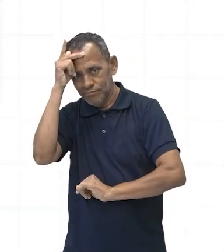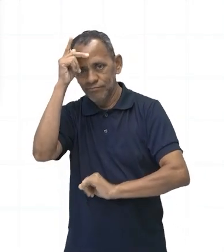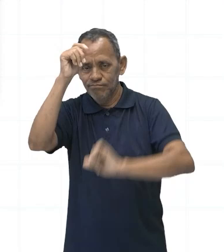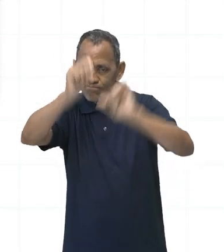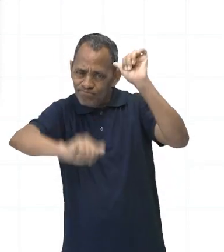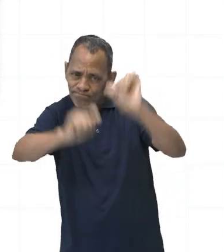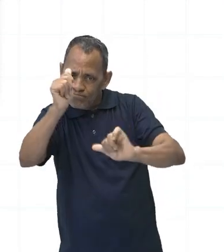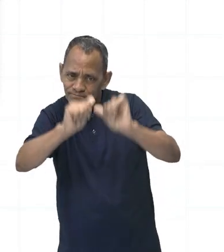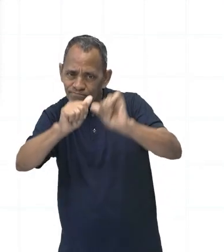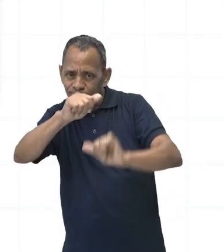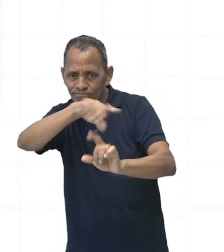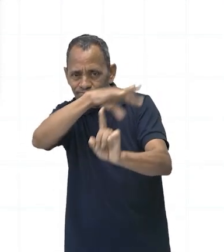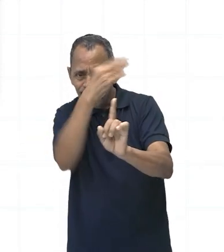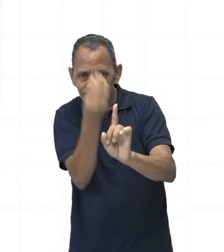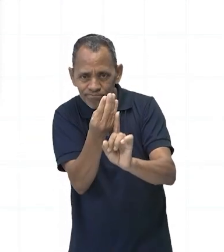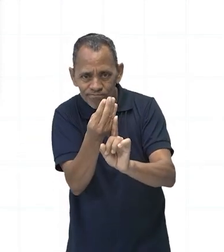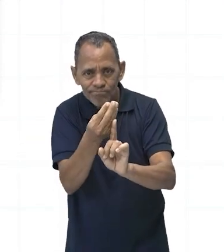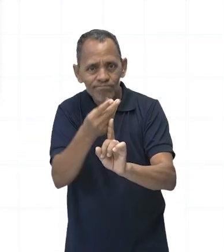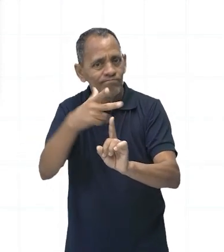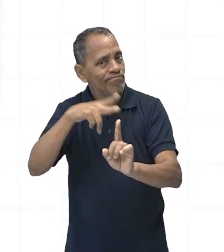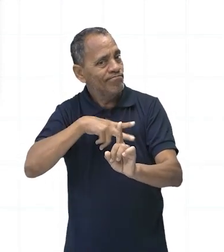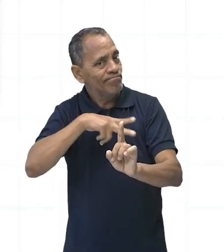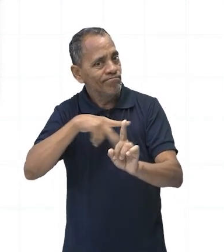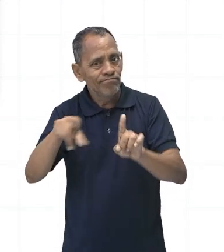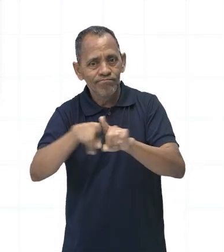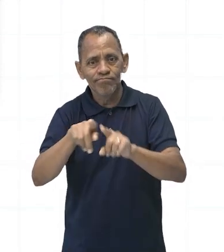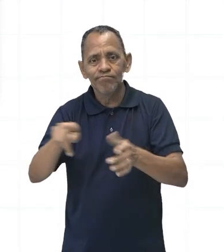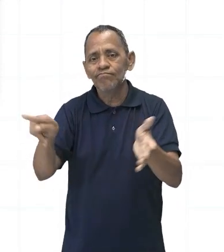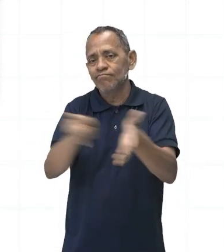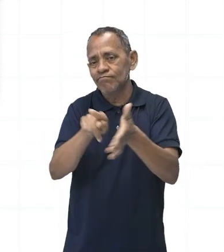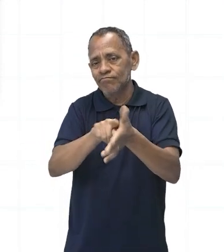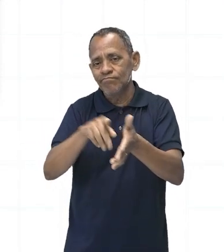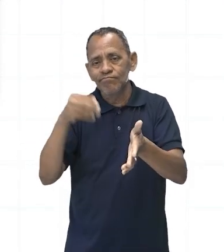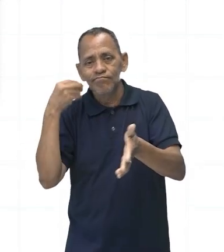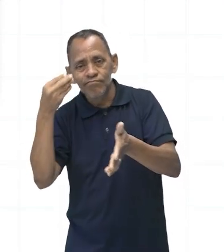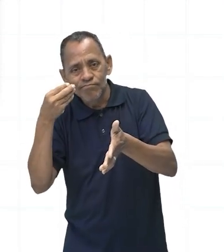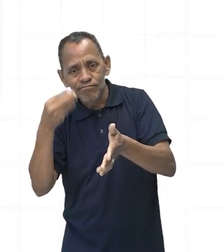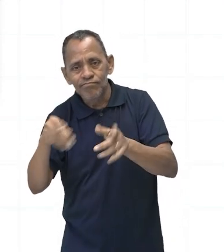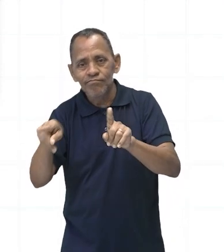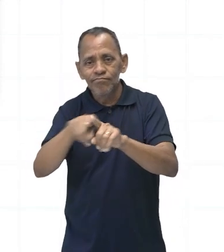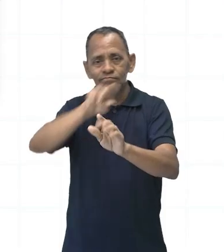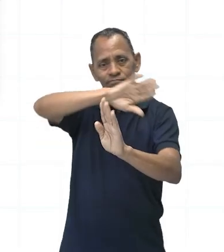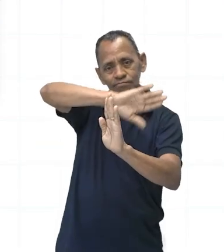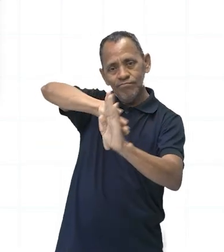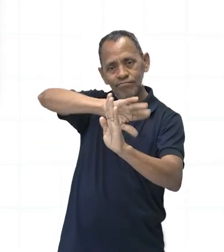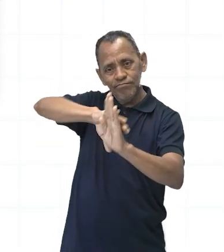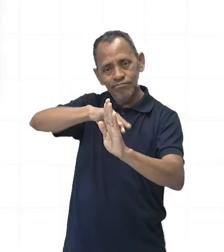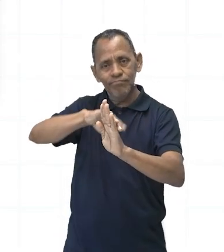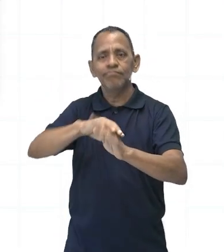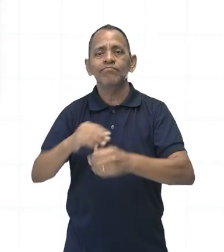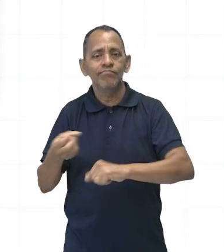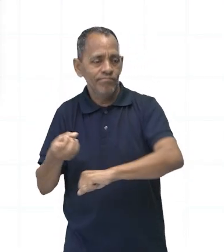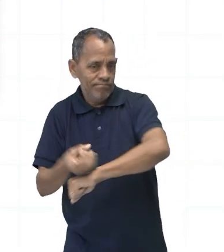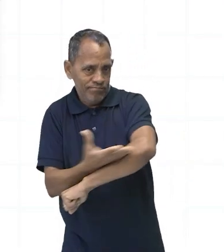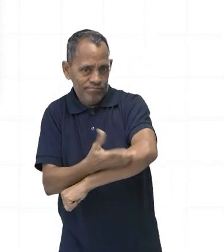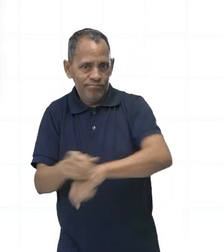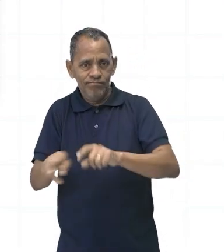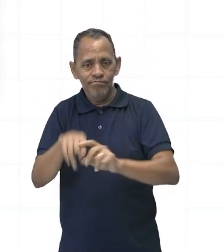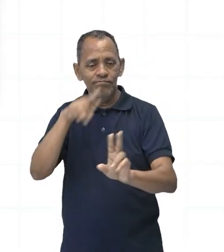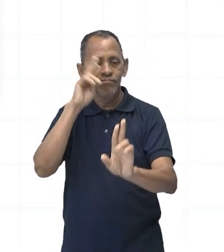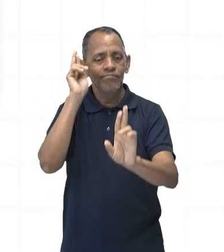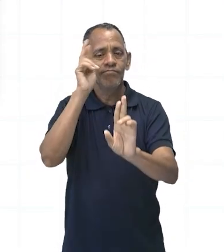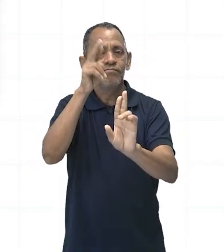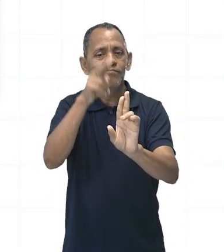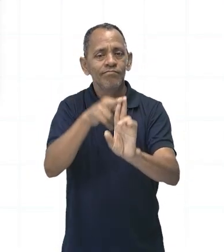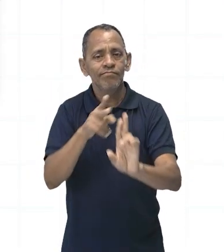maneira individual, segundo suas próprias experiências, emoções e